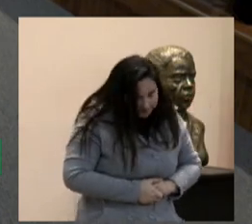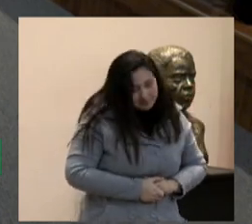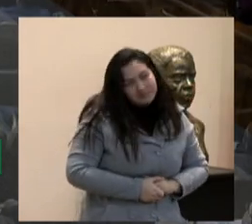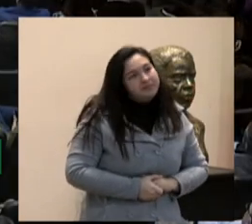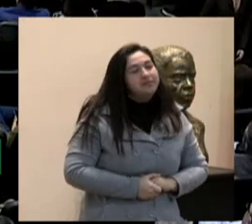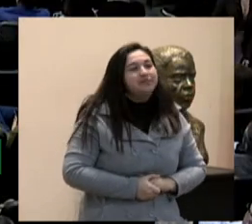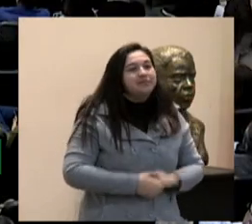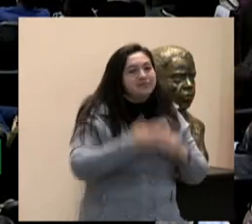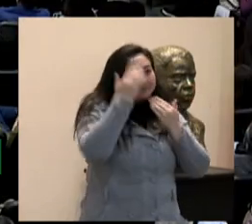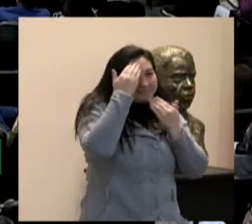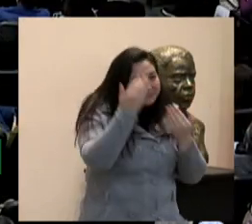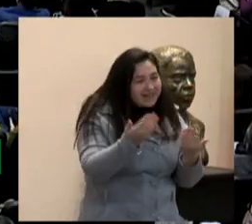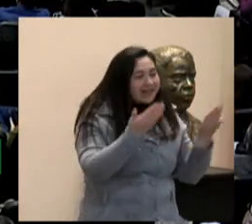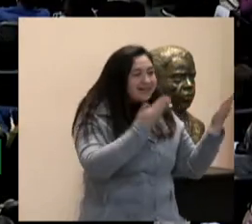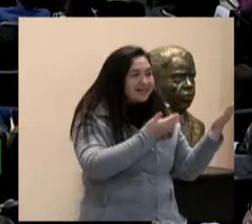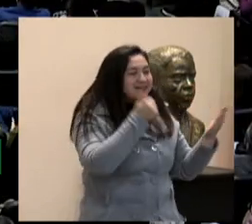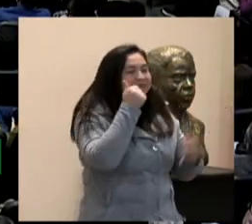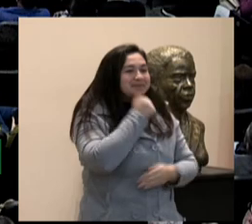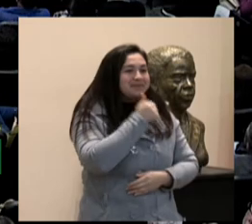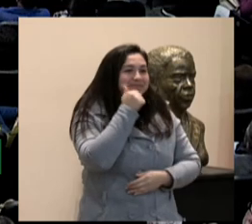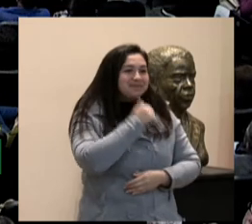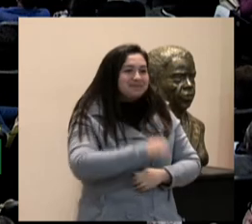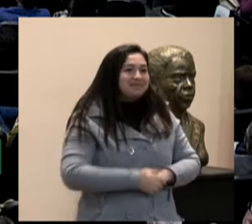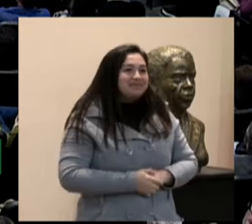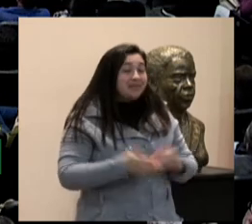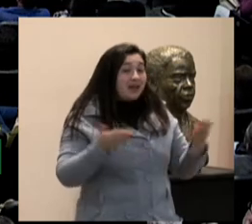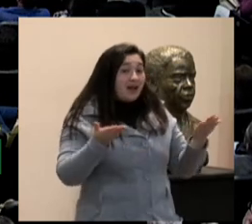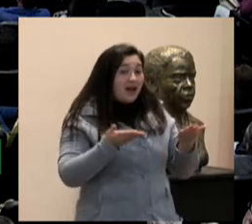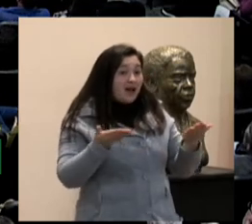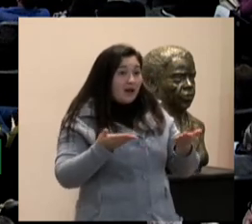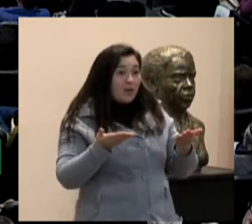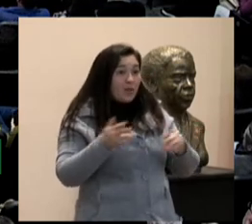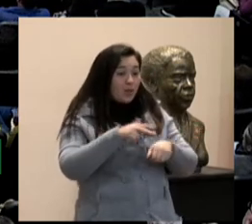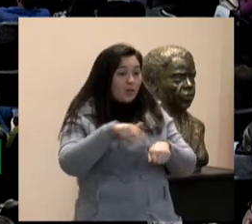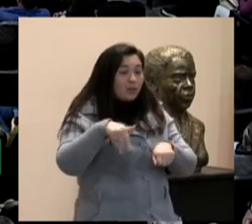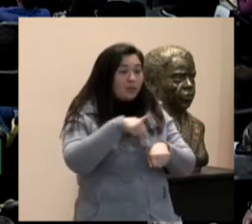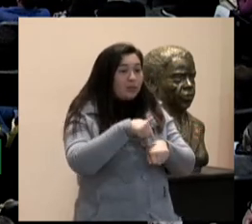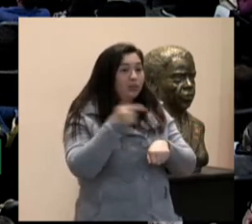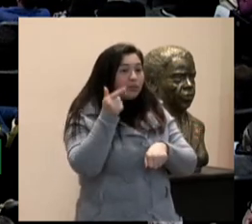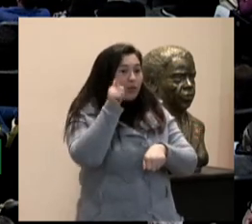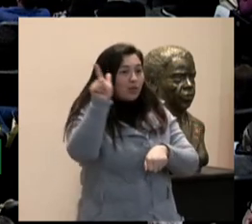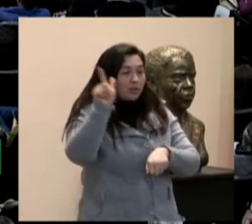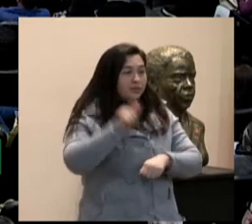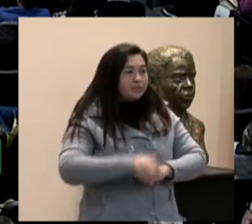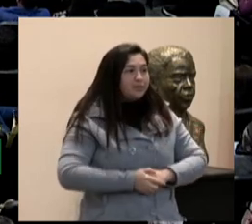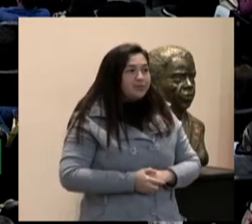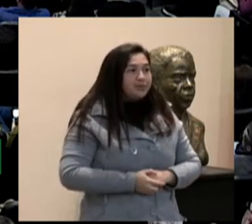Obrigada, Giovana. Então, dando sequência, agora a gente vai ouvir a Rita. Pode ser, Rita?